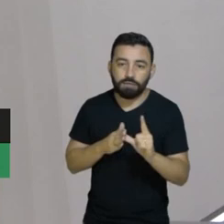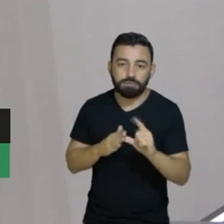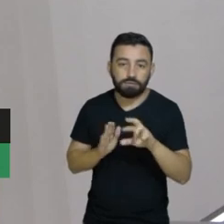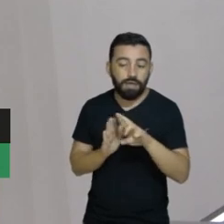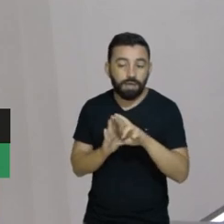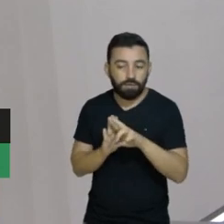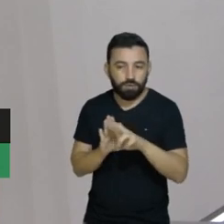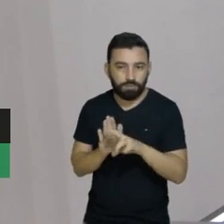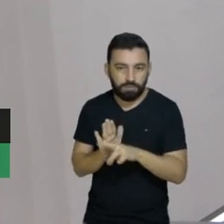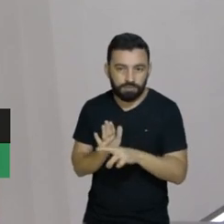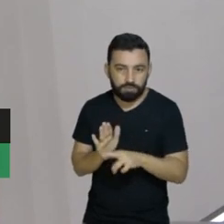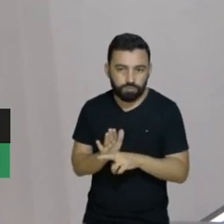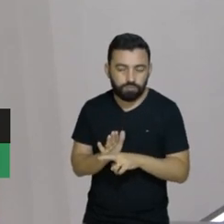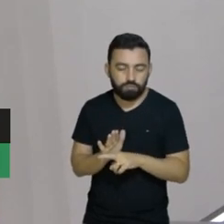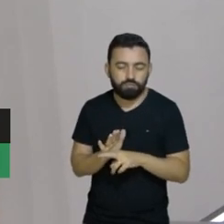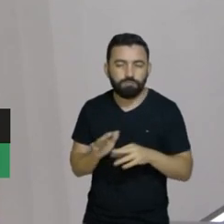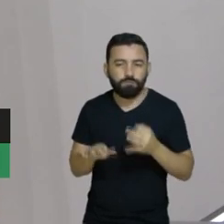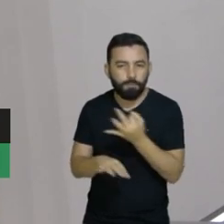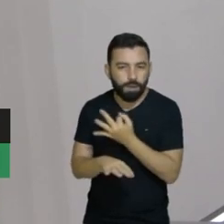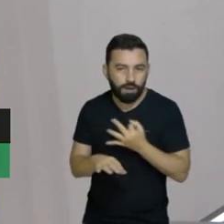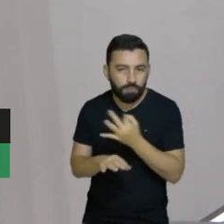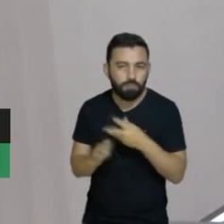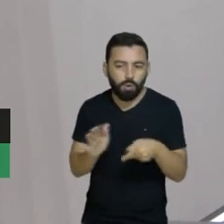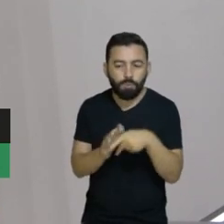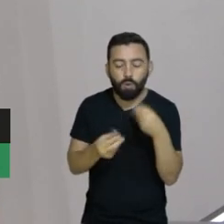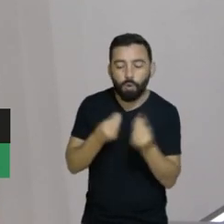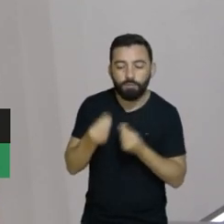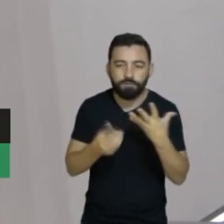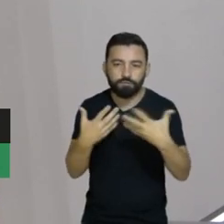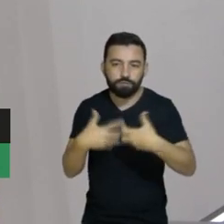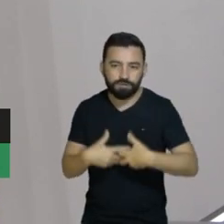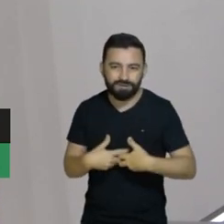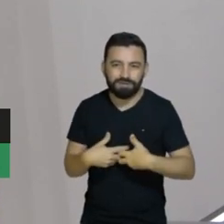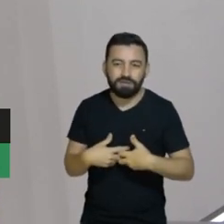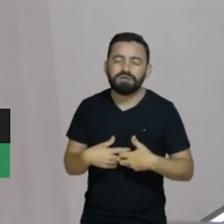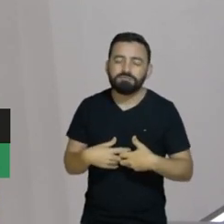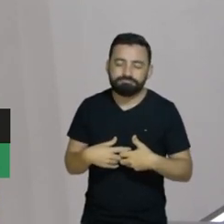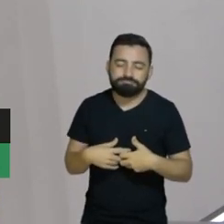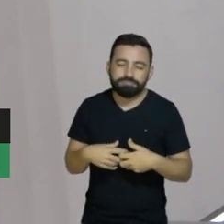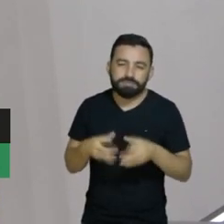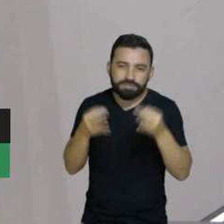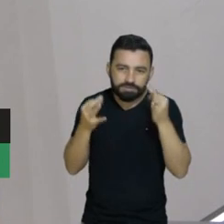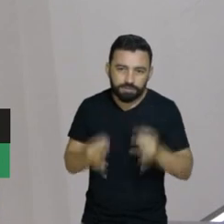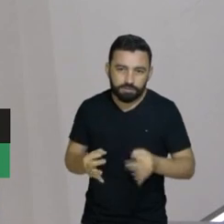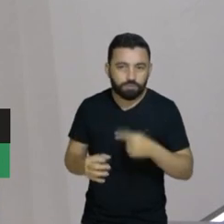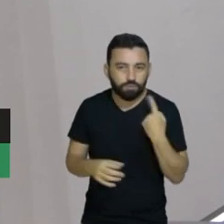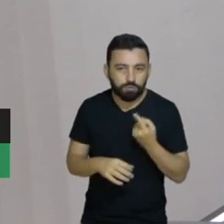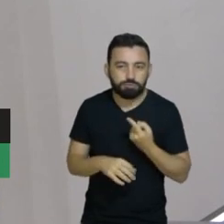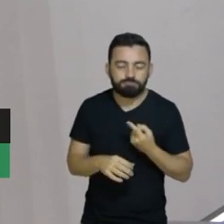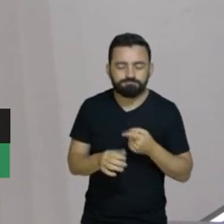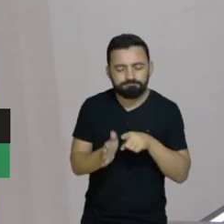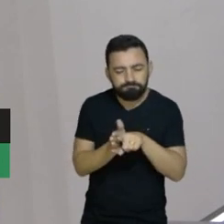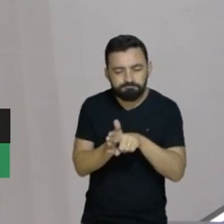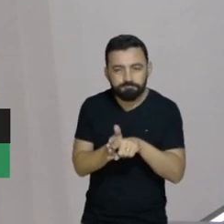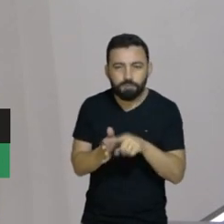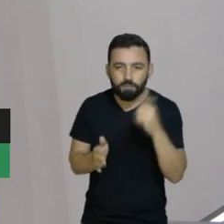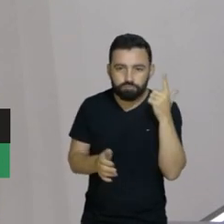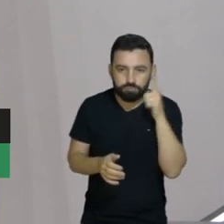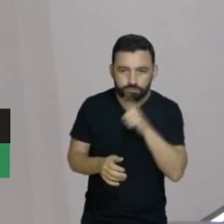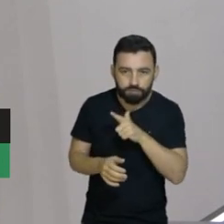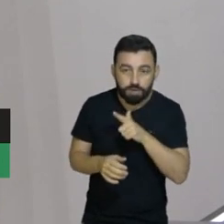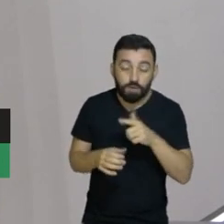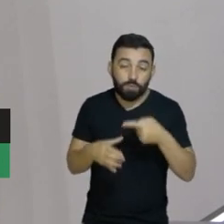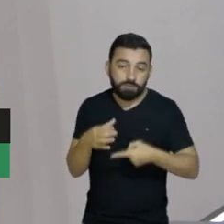regulamento formalizado do seu funcionamento, e foi exatamente isso que nós buscamos fazer na